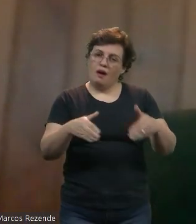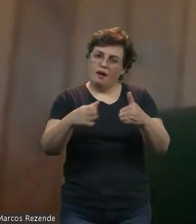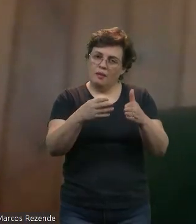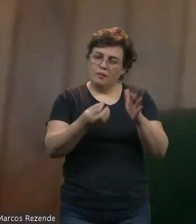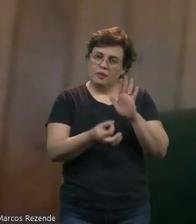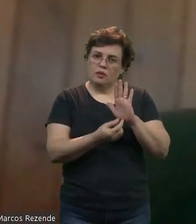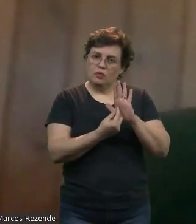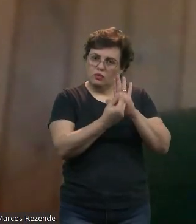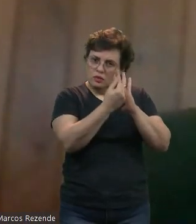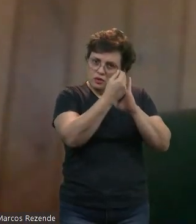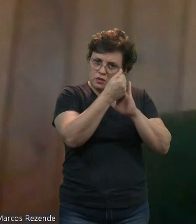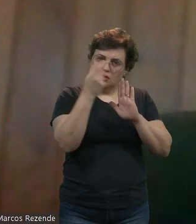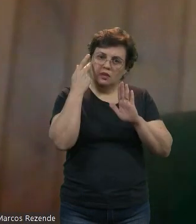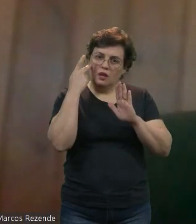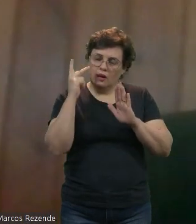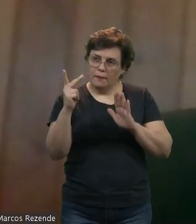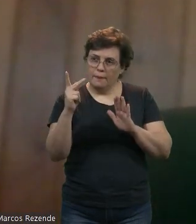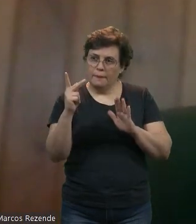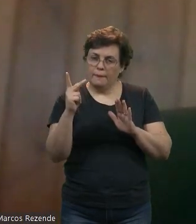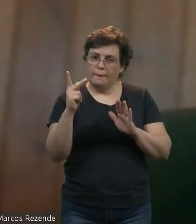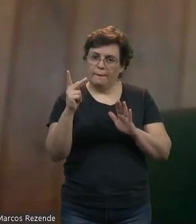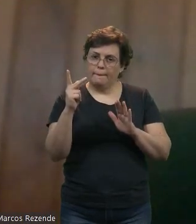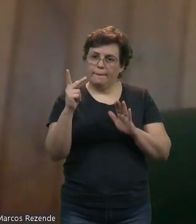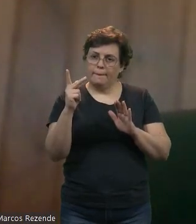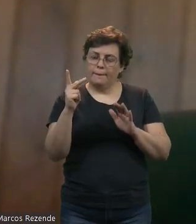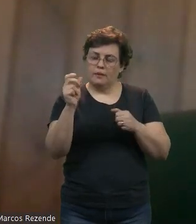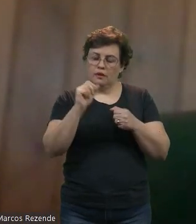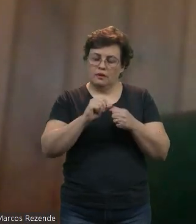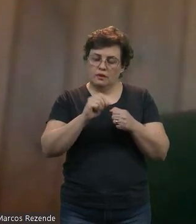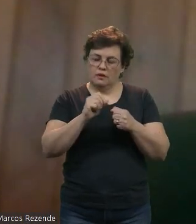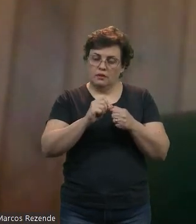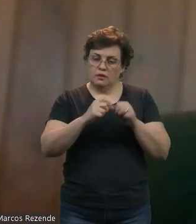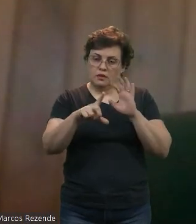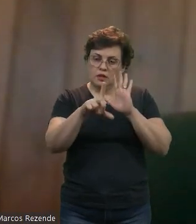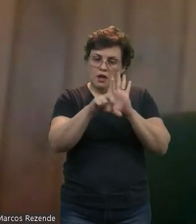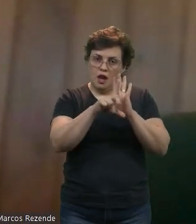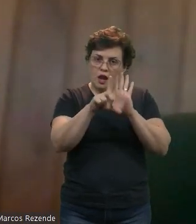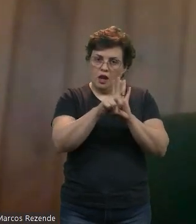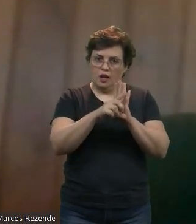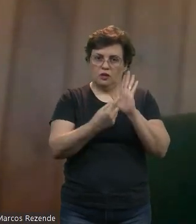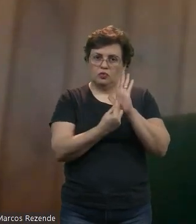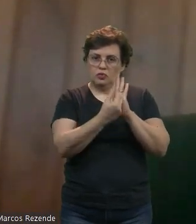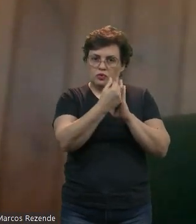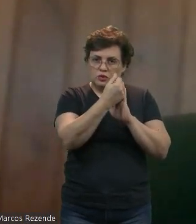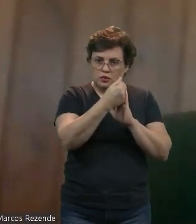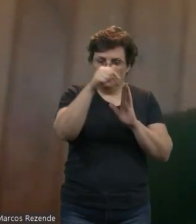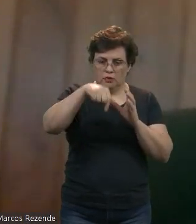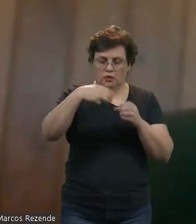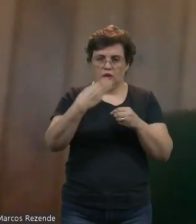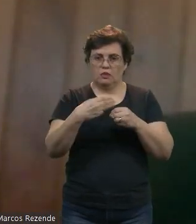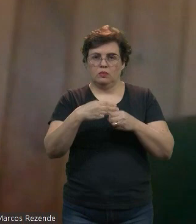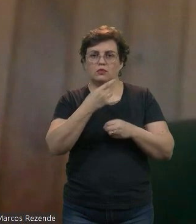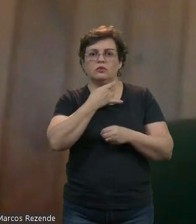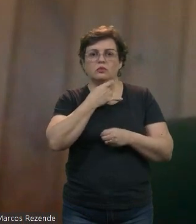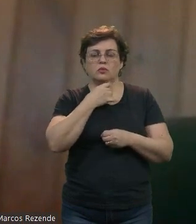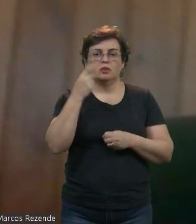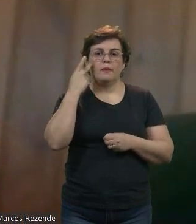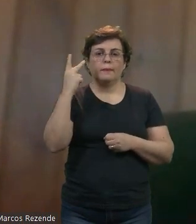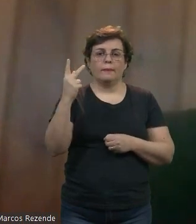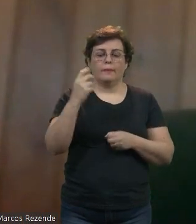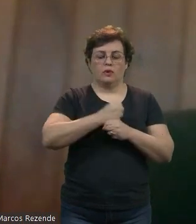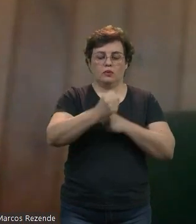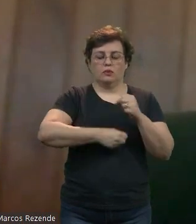orçamentárias a serem observadas na elaboração da lei orçamentária do município de Marília para o